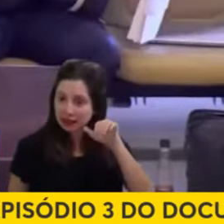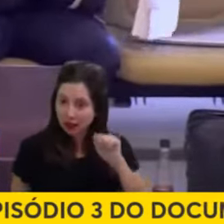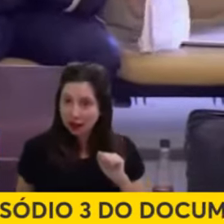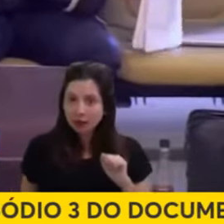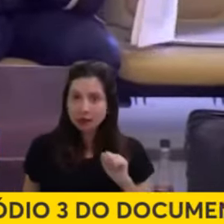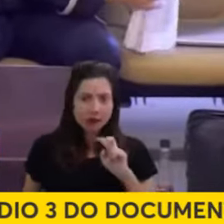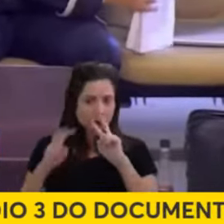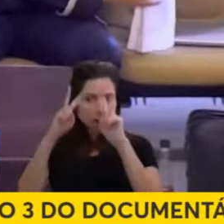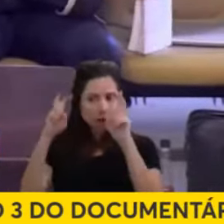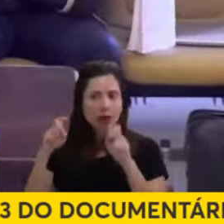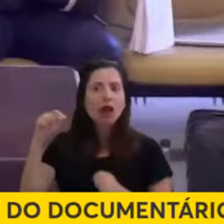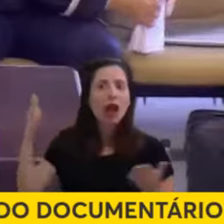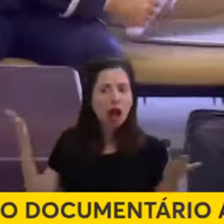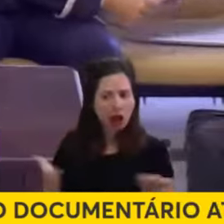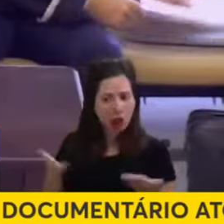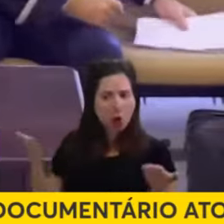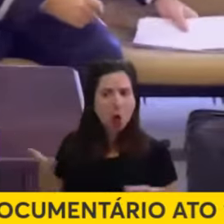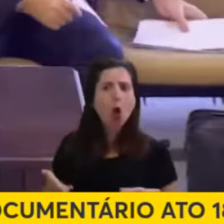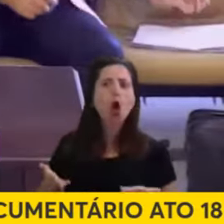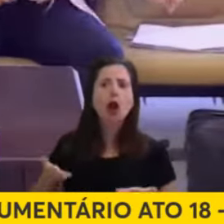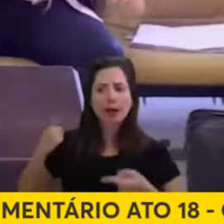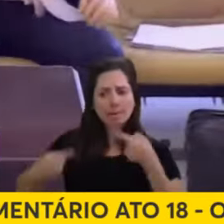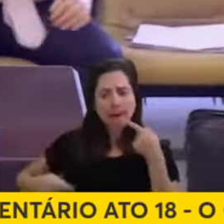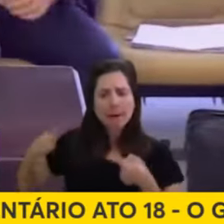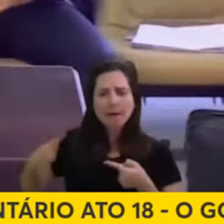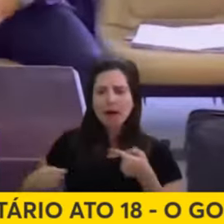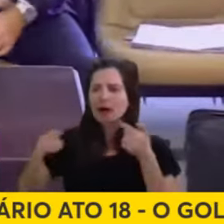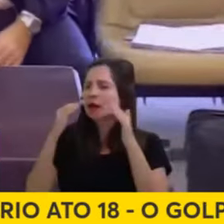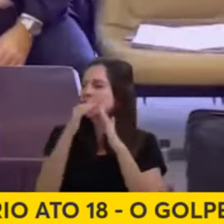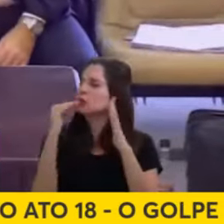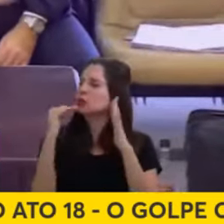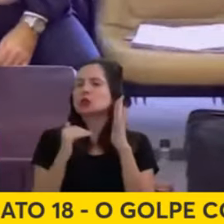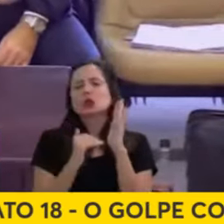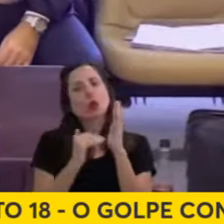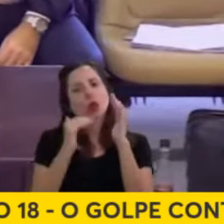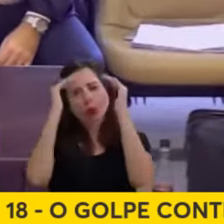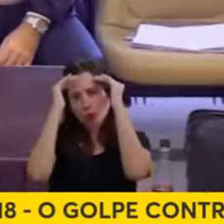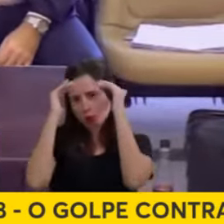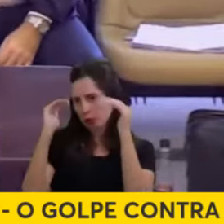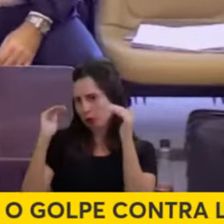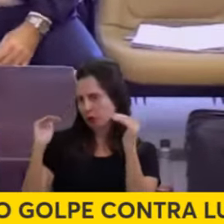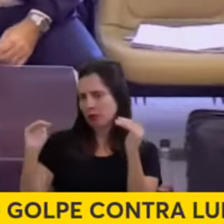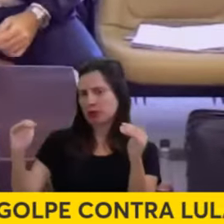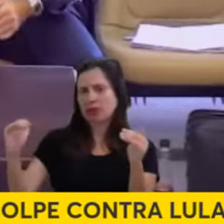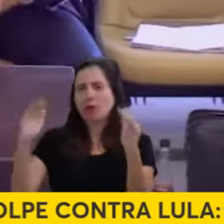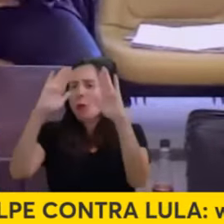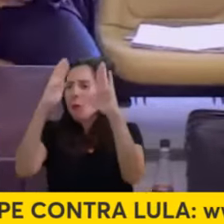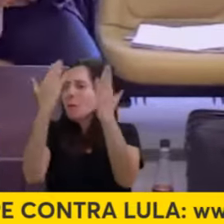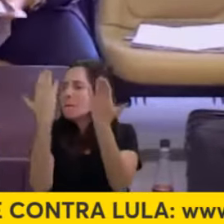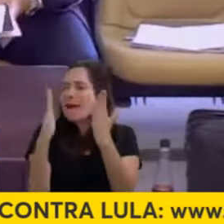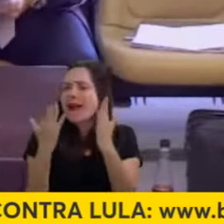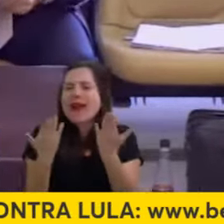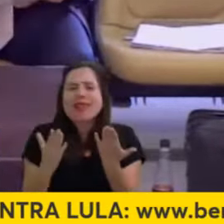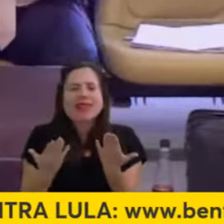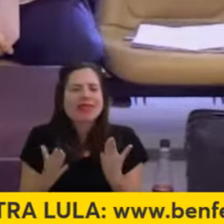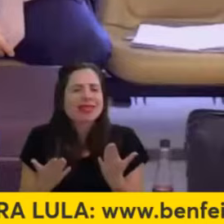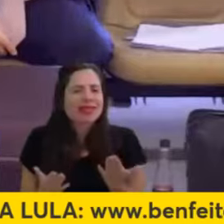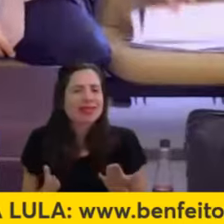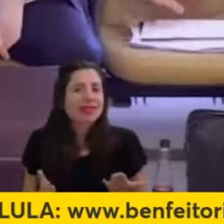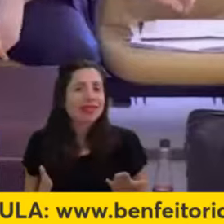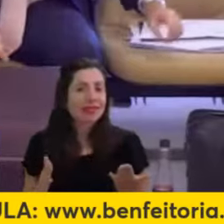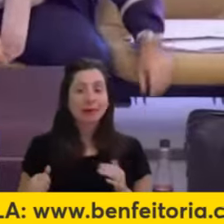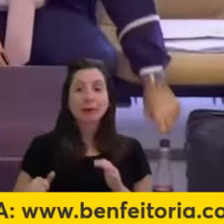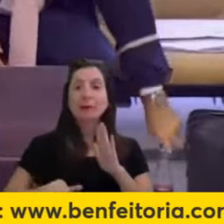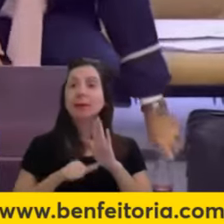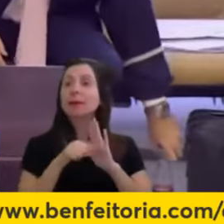agora Cabe a minha excelênci com todo respeito fazer aqui uma uma uma análise muito muito peculiar a respeito disso primeiro